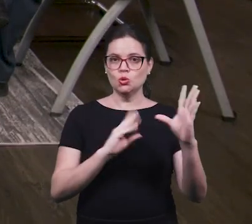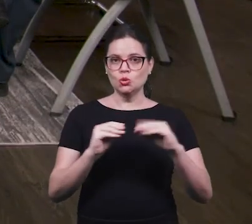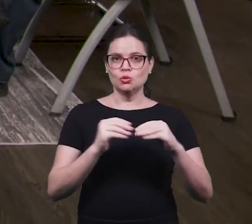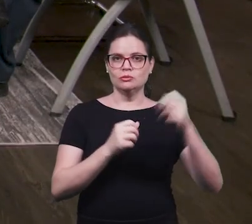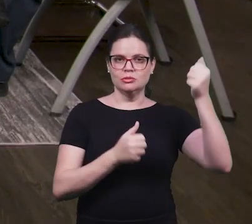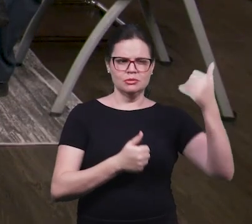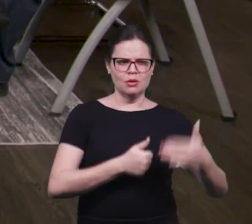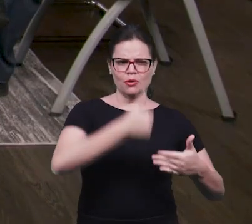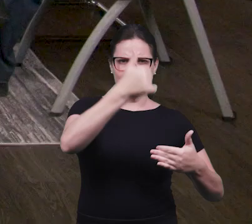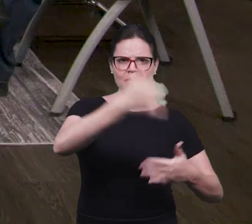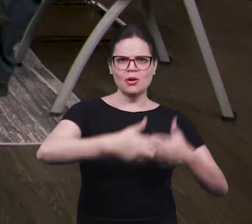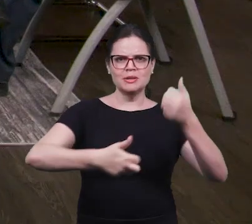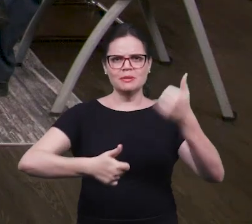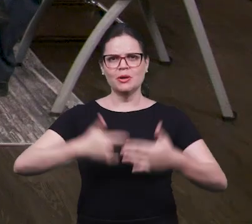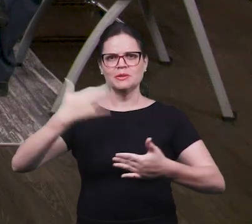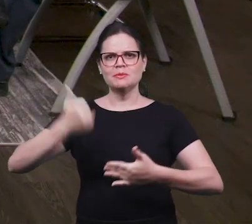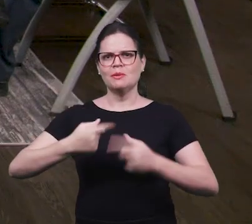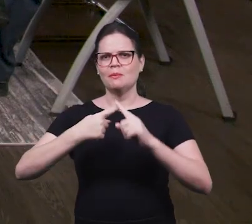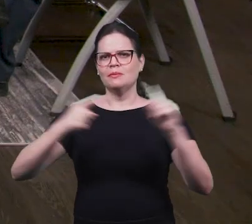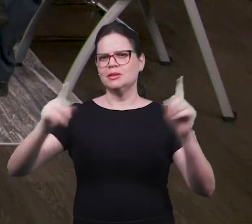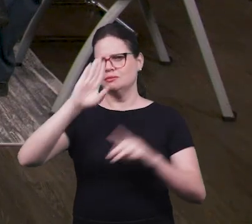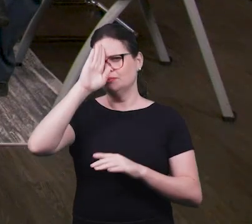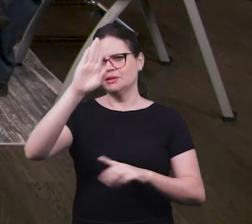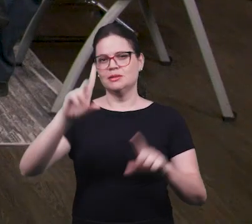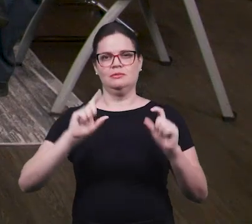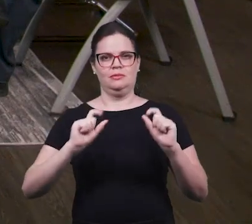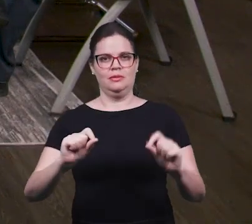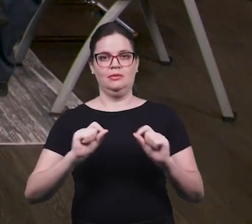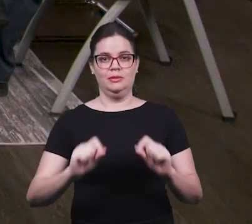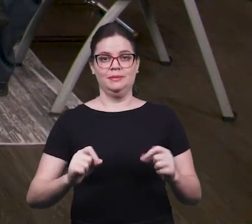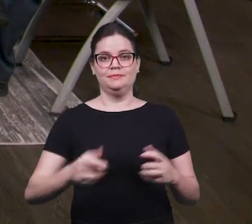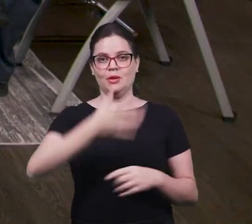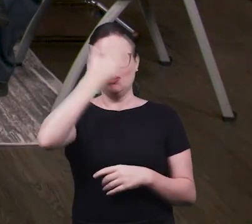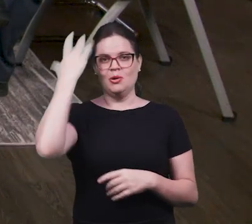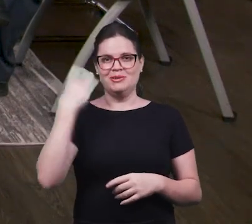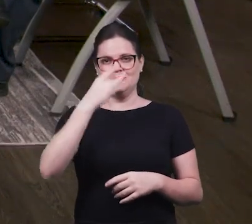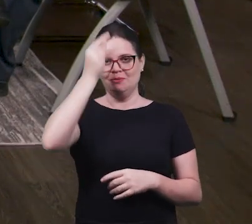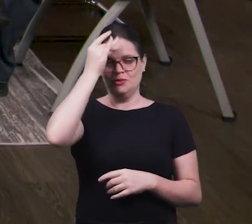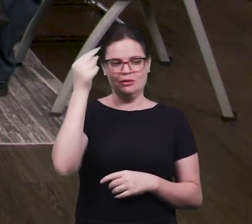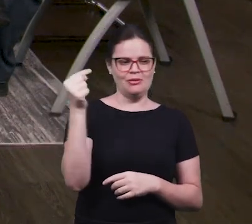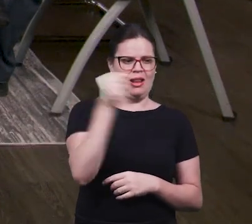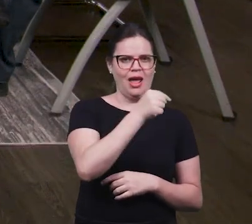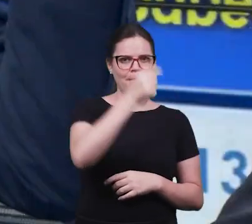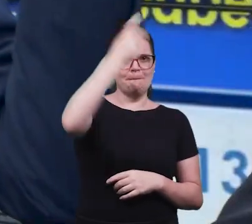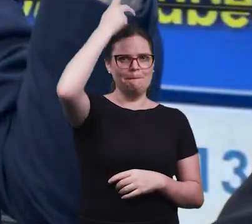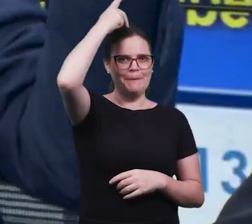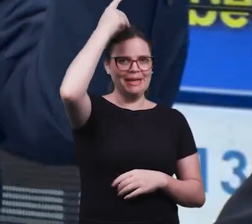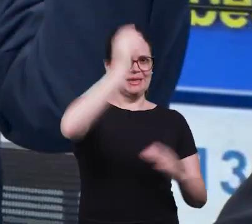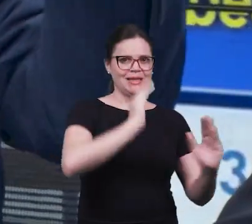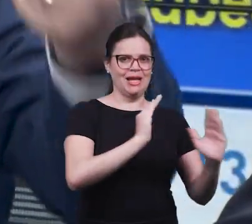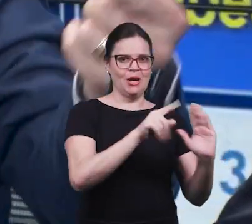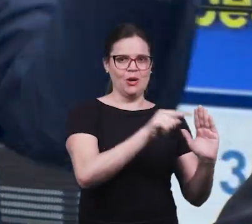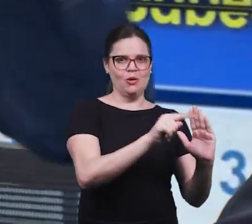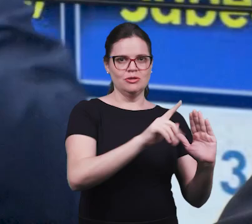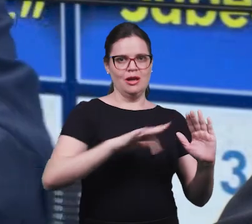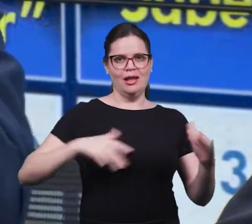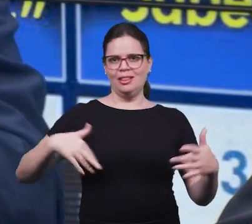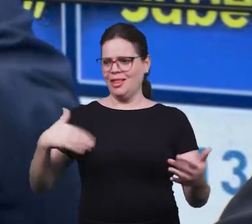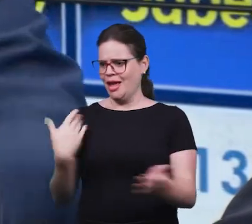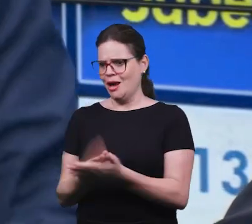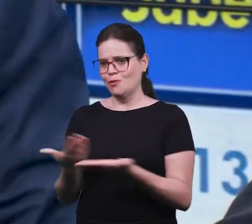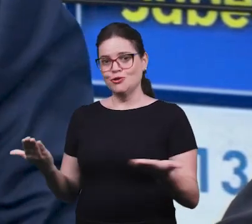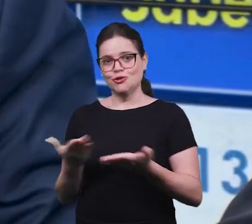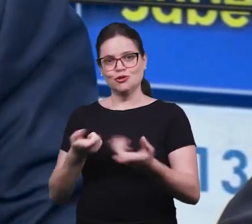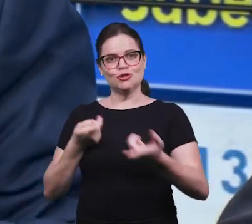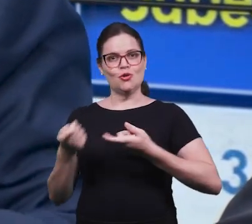que nós destacamos é que o Espírito Santo que estava lá no dia de Pentecostes é o mesmo que está fazendo